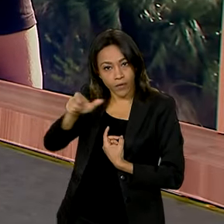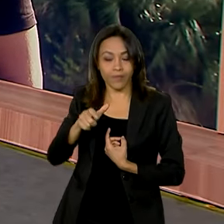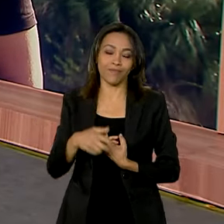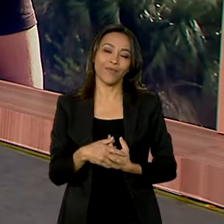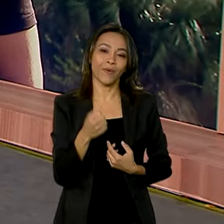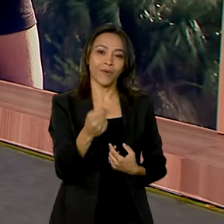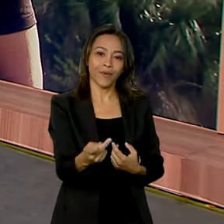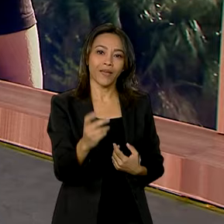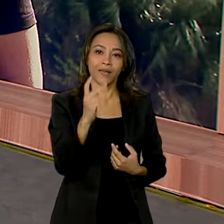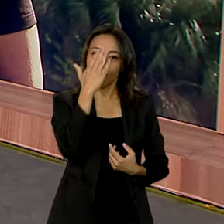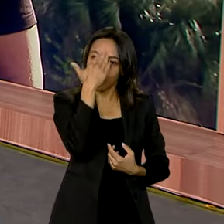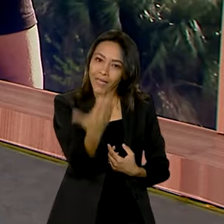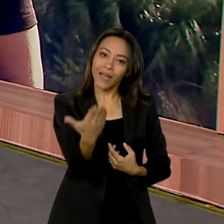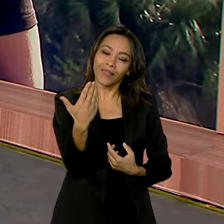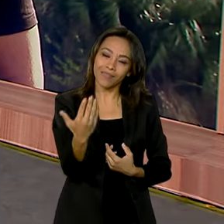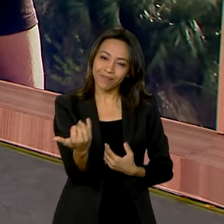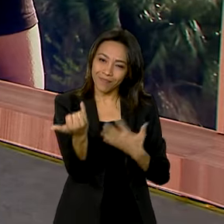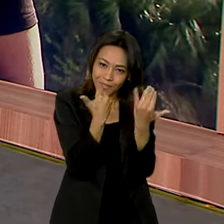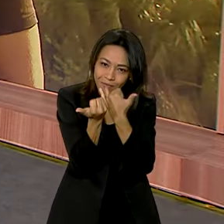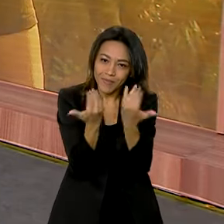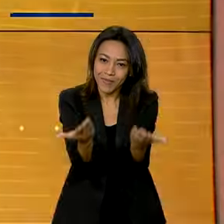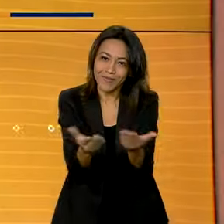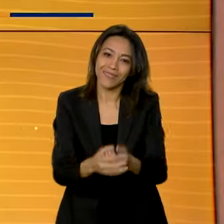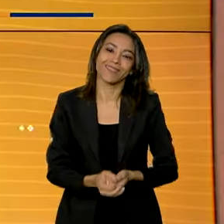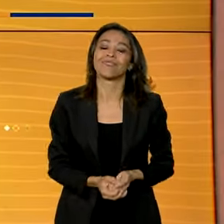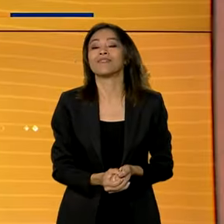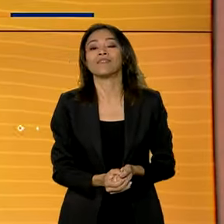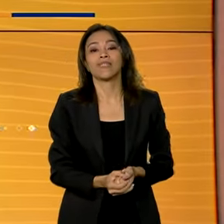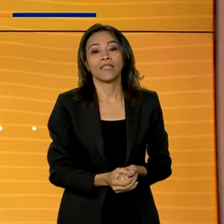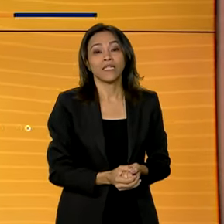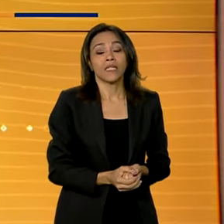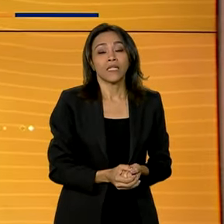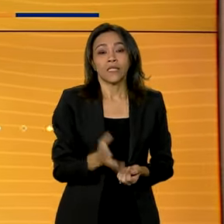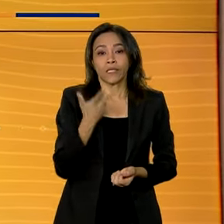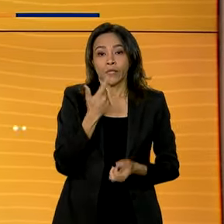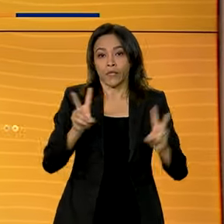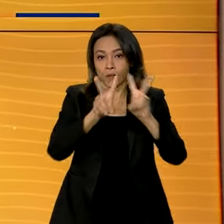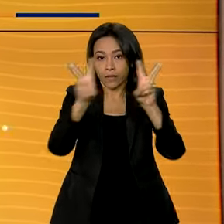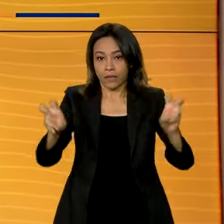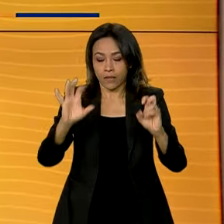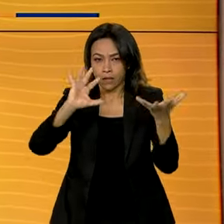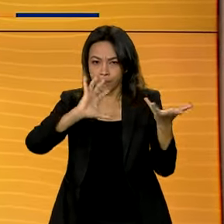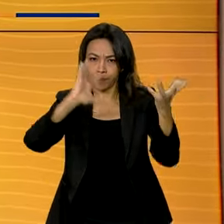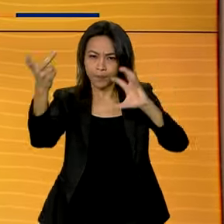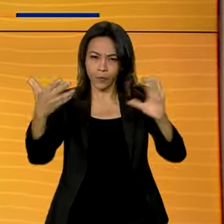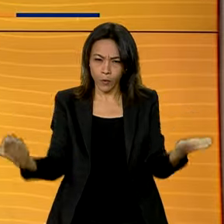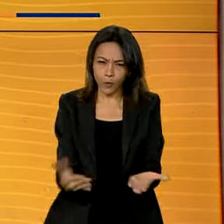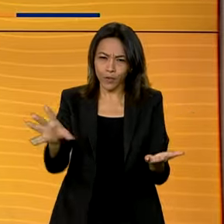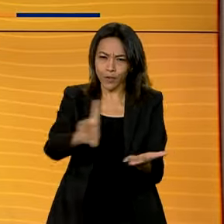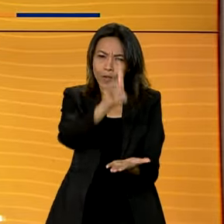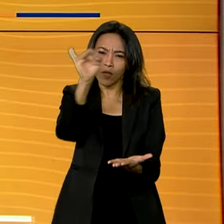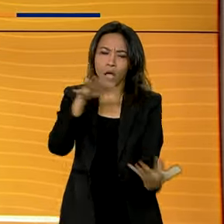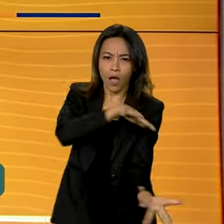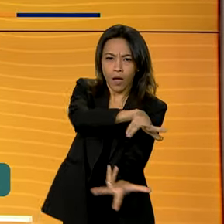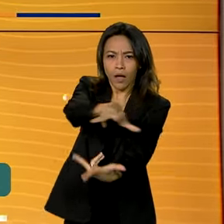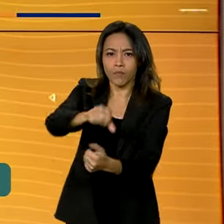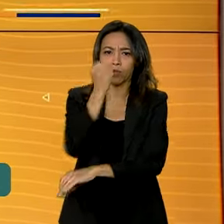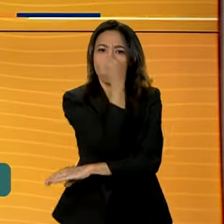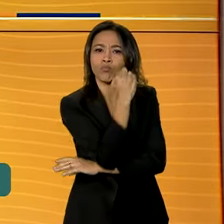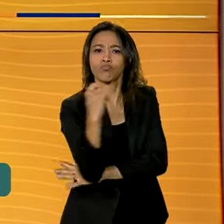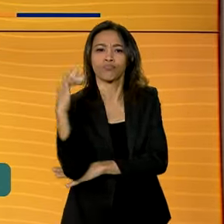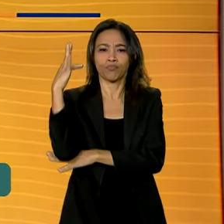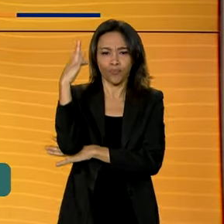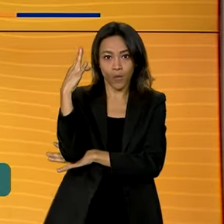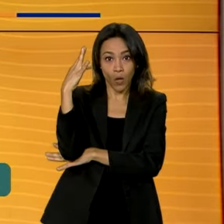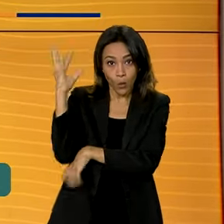Bom trabalho para você aí em Porto Alegre. E por falar em mudanças climáticas, hoje é o Dia Mundial do Meio Ambiente.